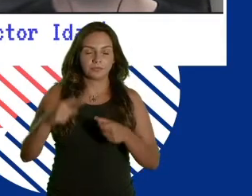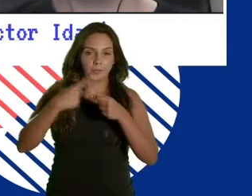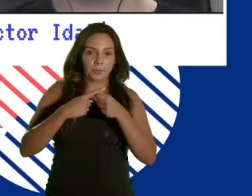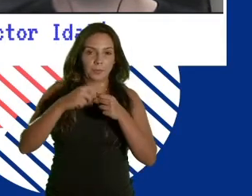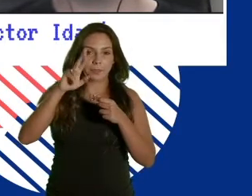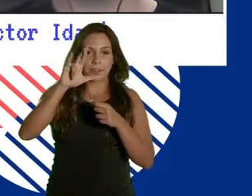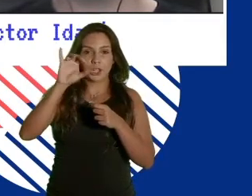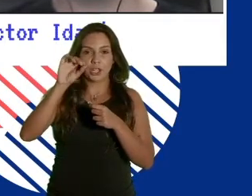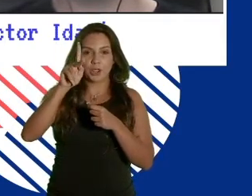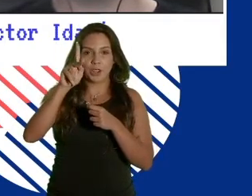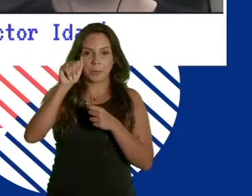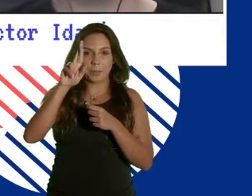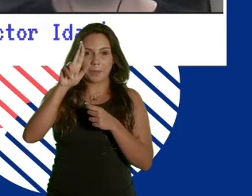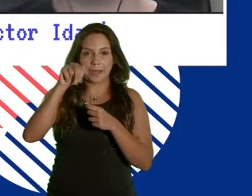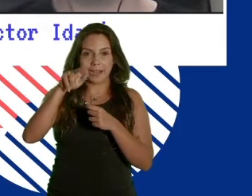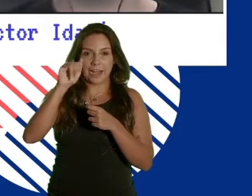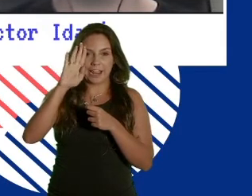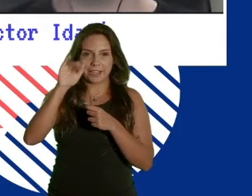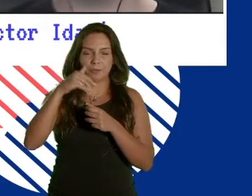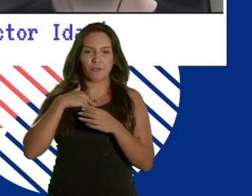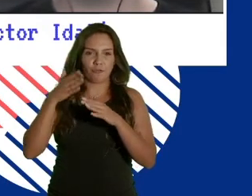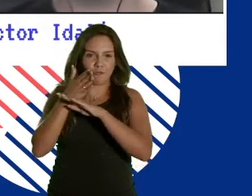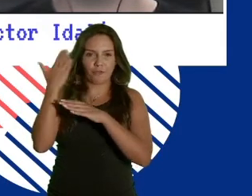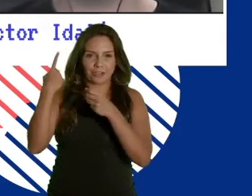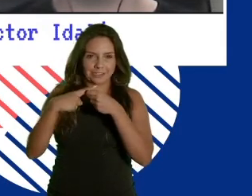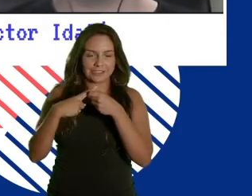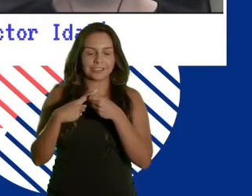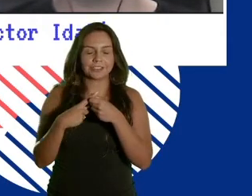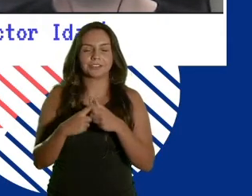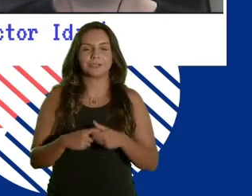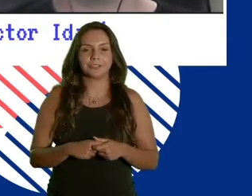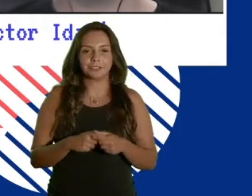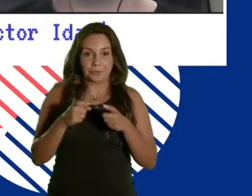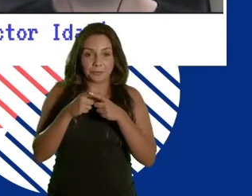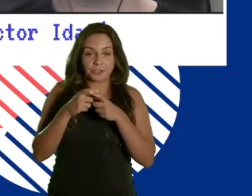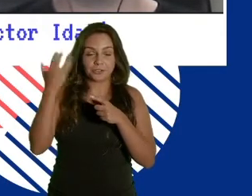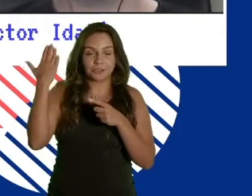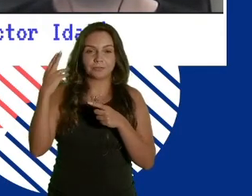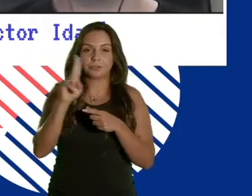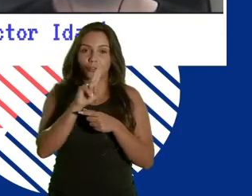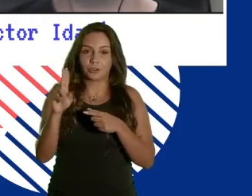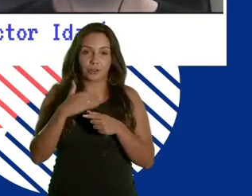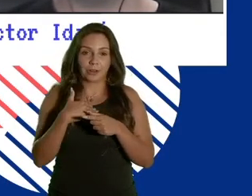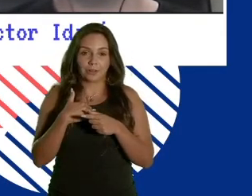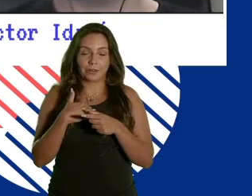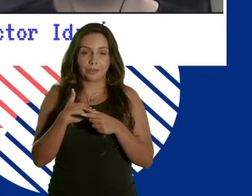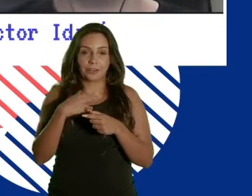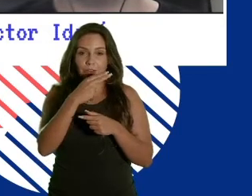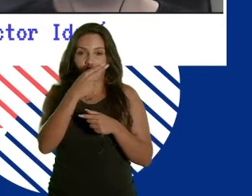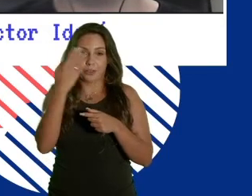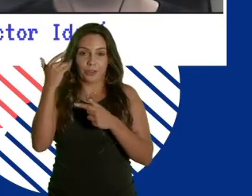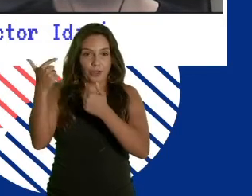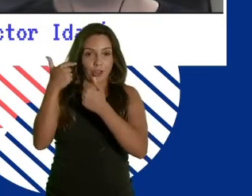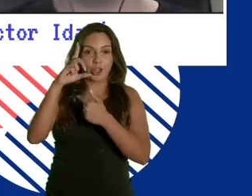Rio Paranaíba, que naquela época era muito pequenininha, hoje está muito desenvolvida. Então, me nomearam a Dora da Central